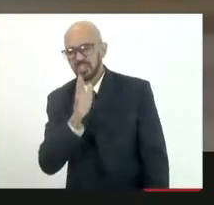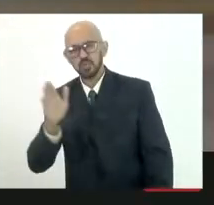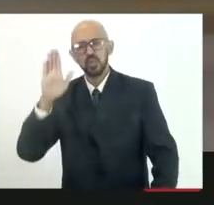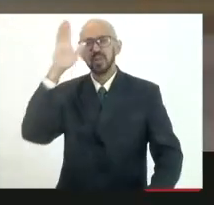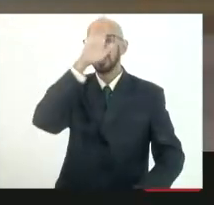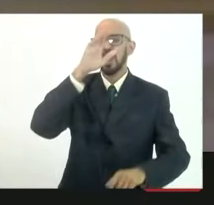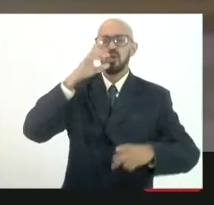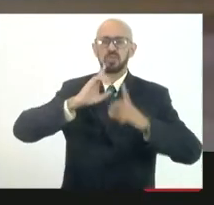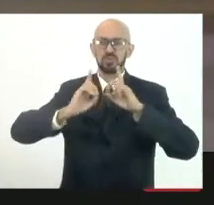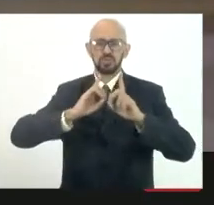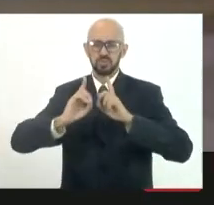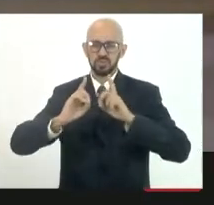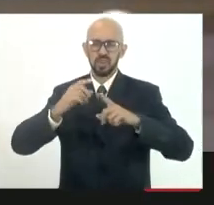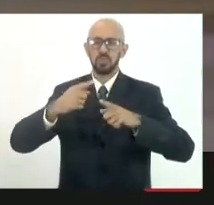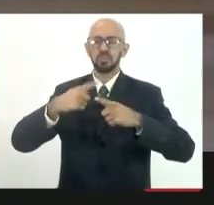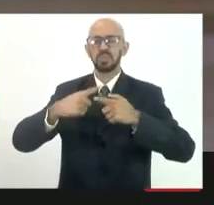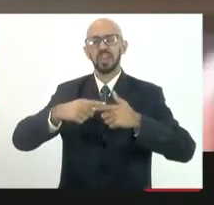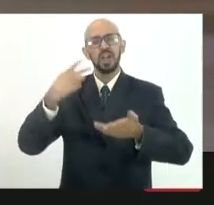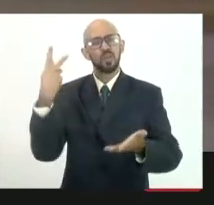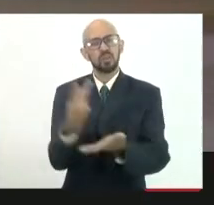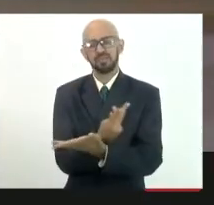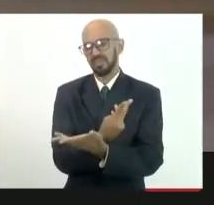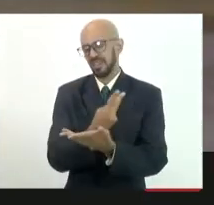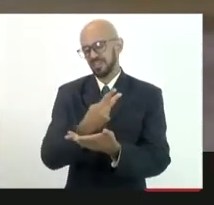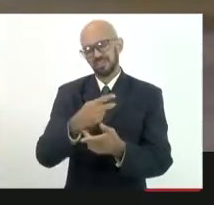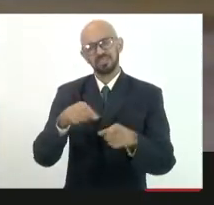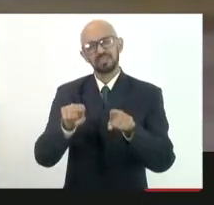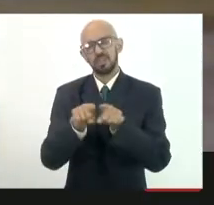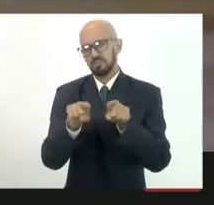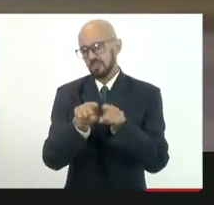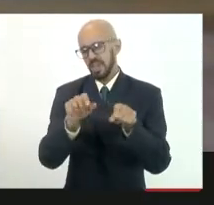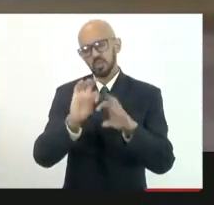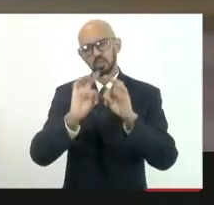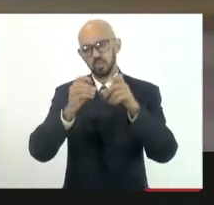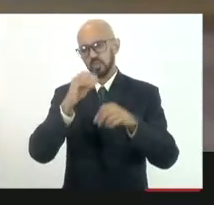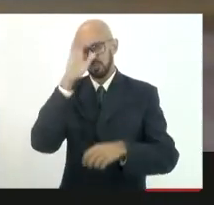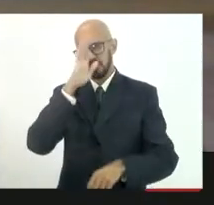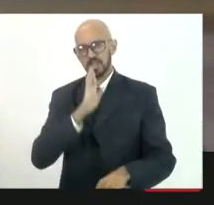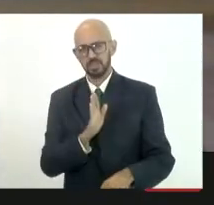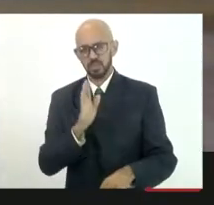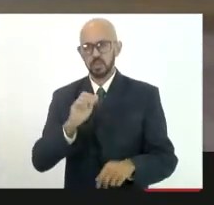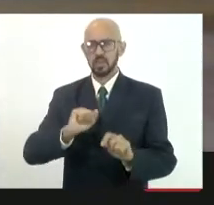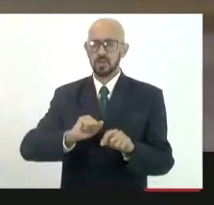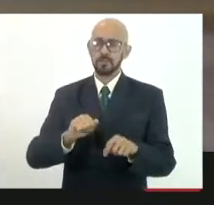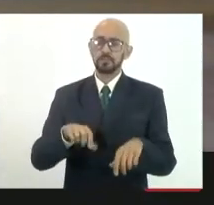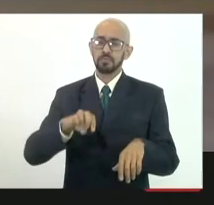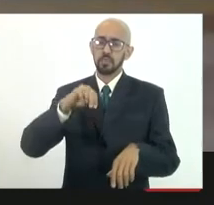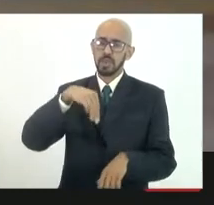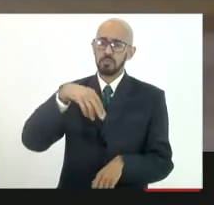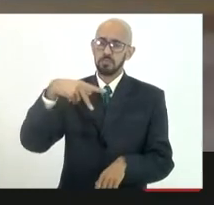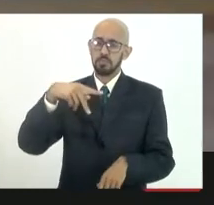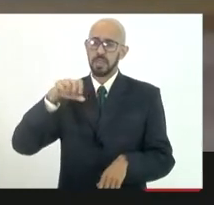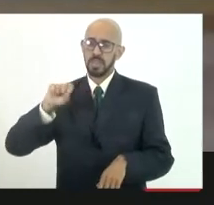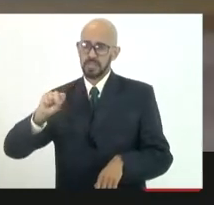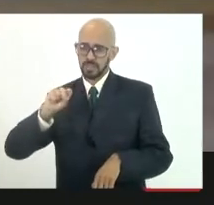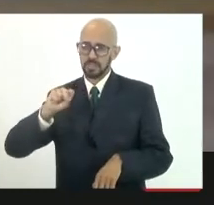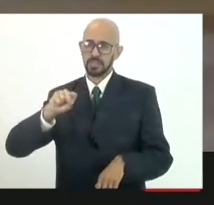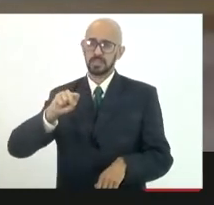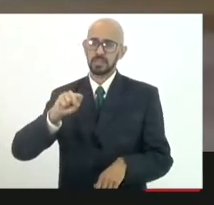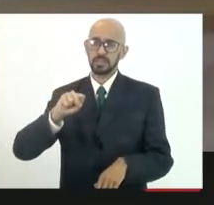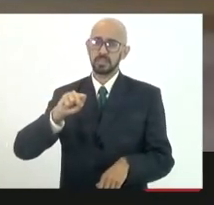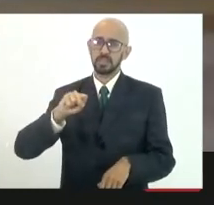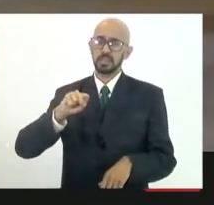violências ocorrem em âmbito nacional. E no caso do MPF, inicialmente e